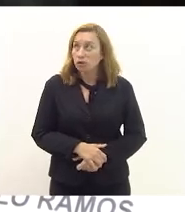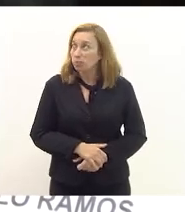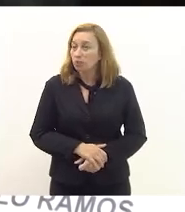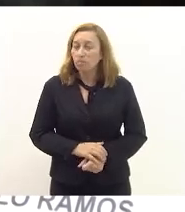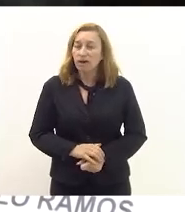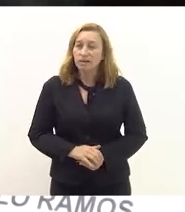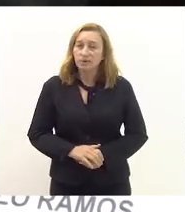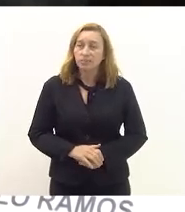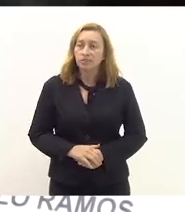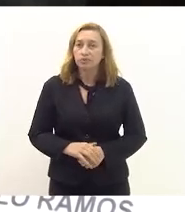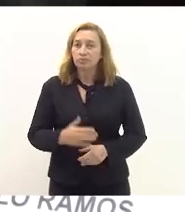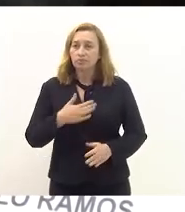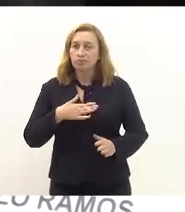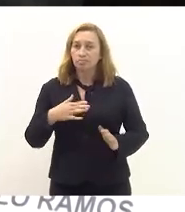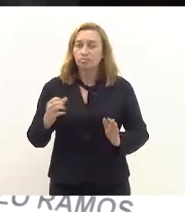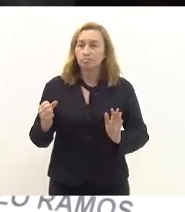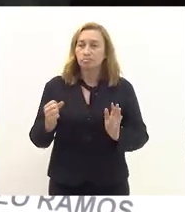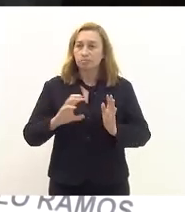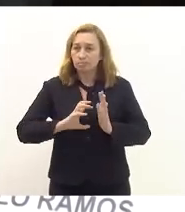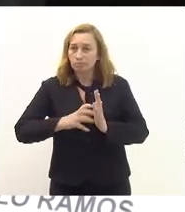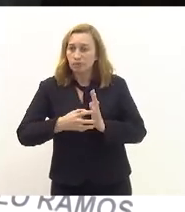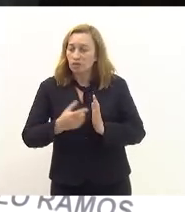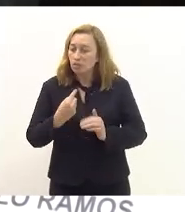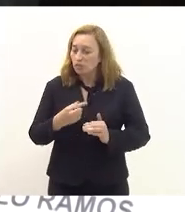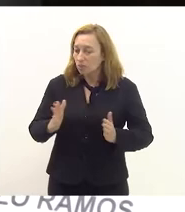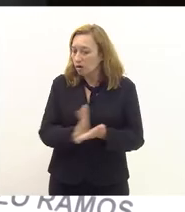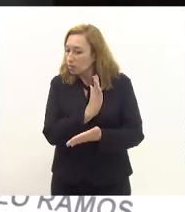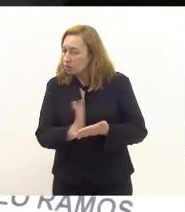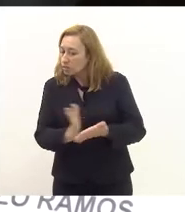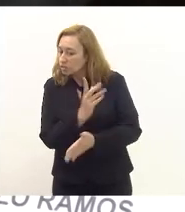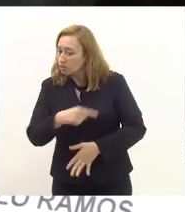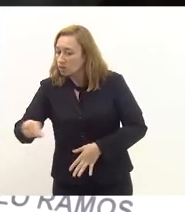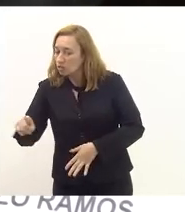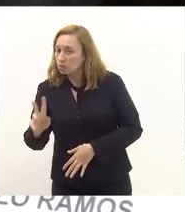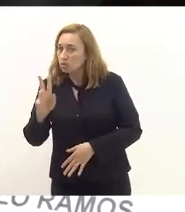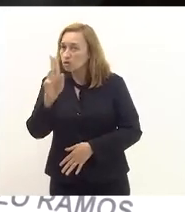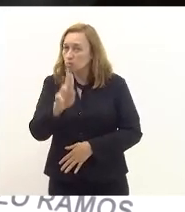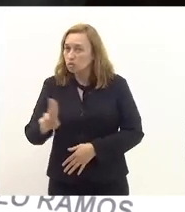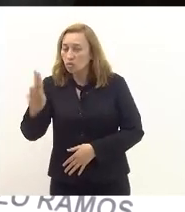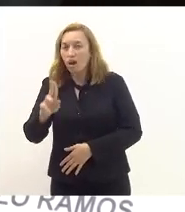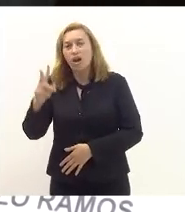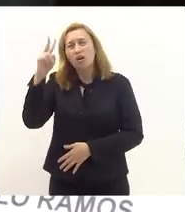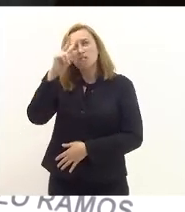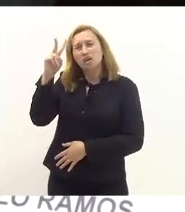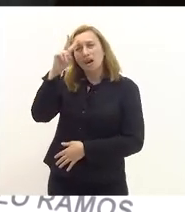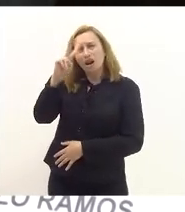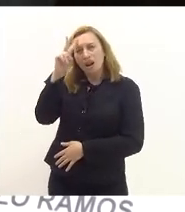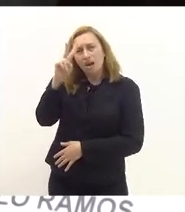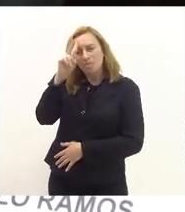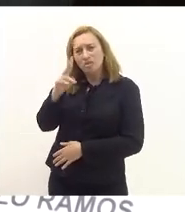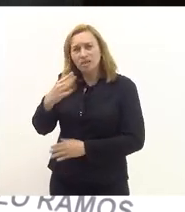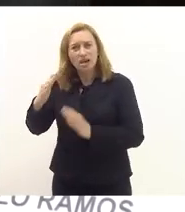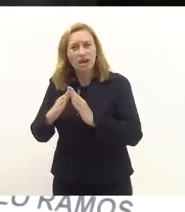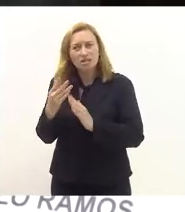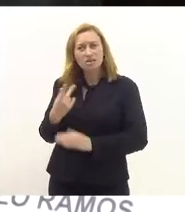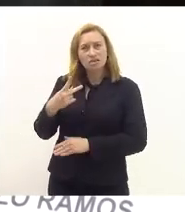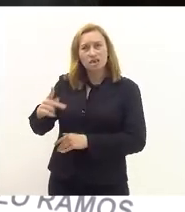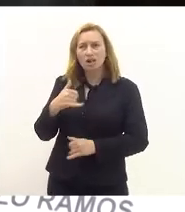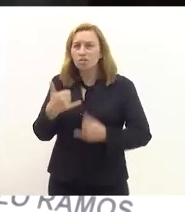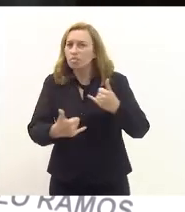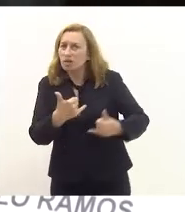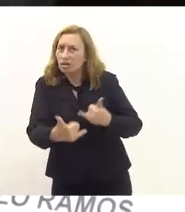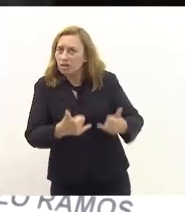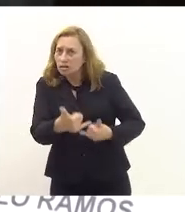ele a construir o partido, eu fui algumas vezes para o Uruguai, eu me lembro de eu, na casa dele, eu brincando com ele